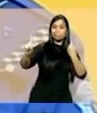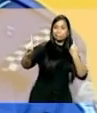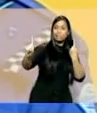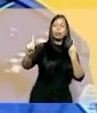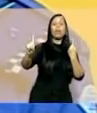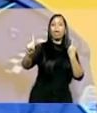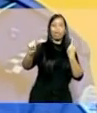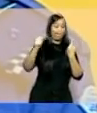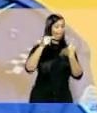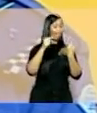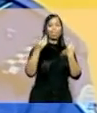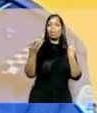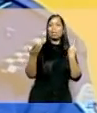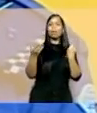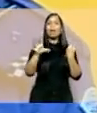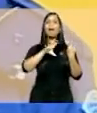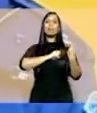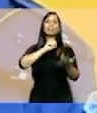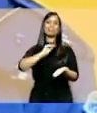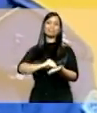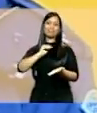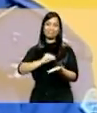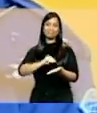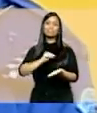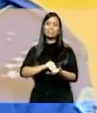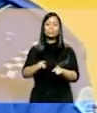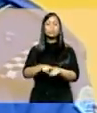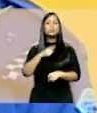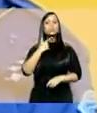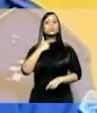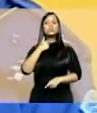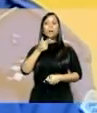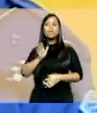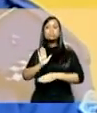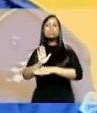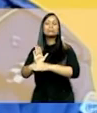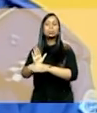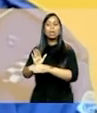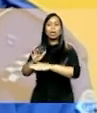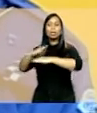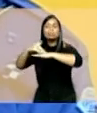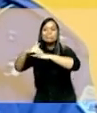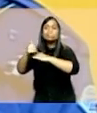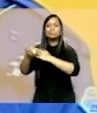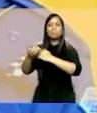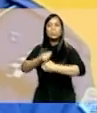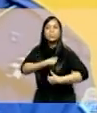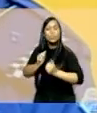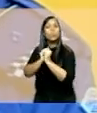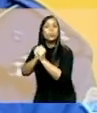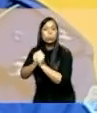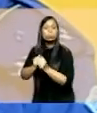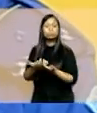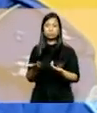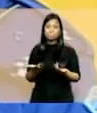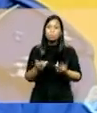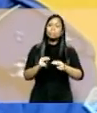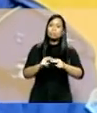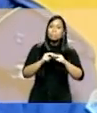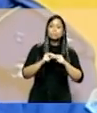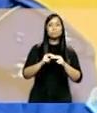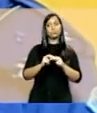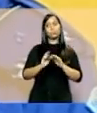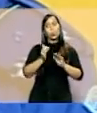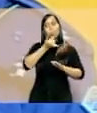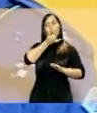distanciar, tem menos amor, tem menos vontade de agradar, vontade de conviver. Por isso, não me